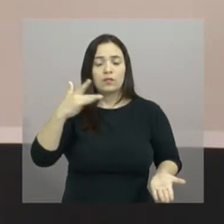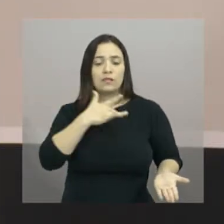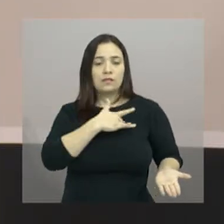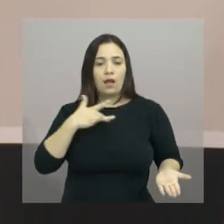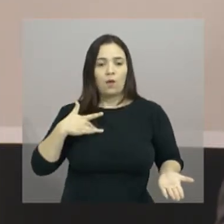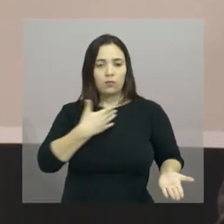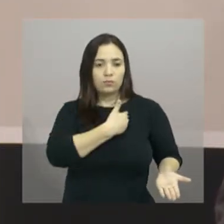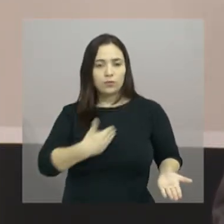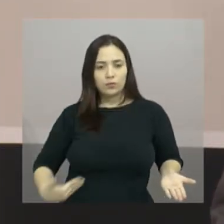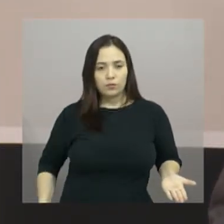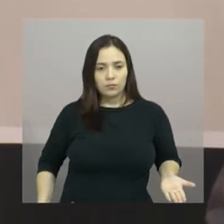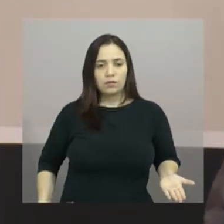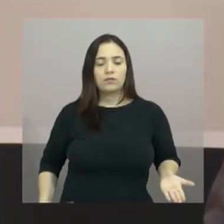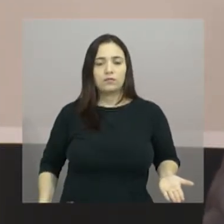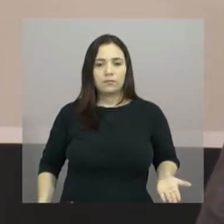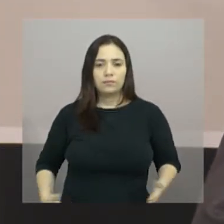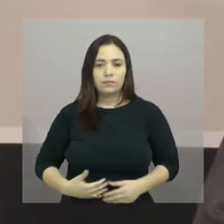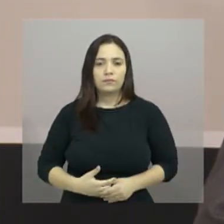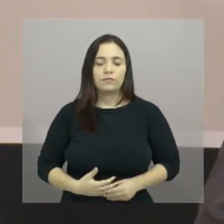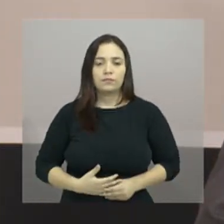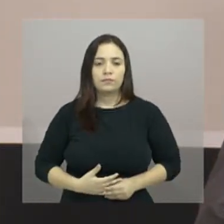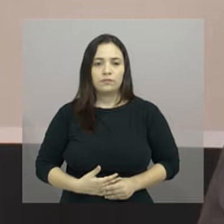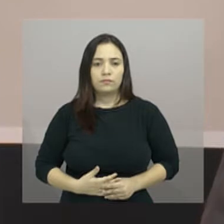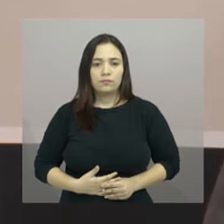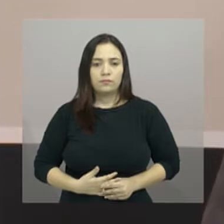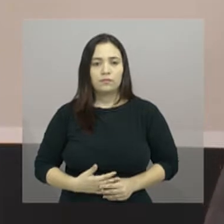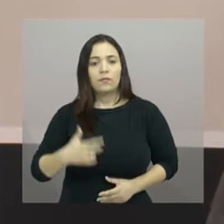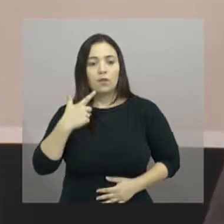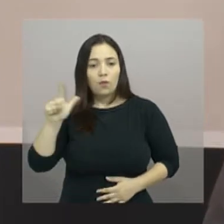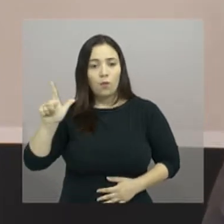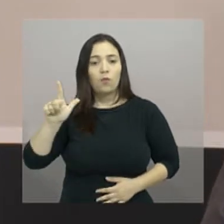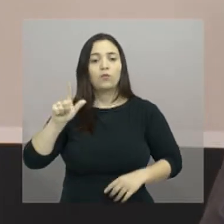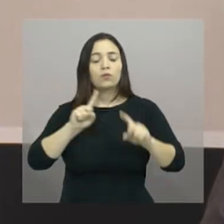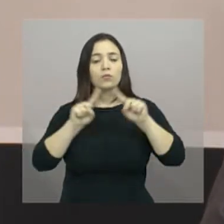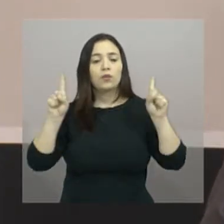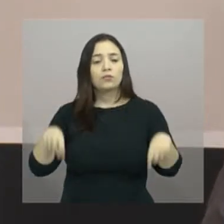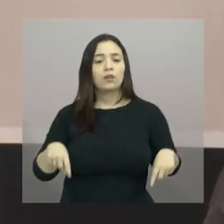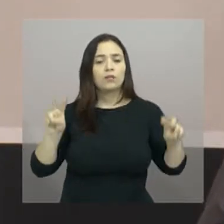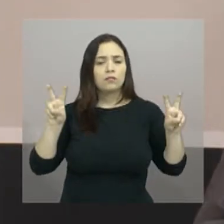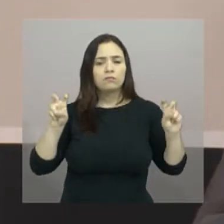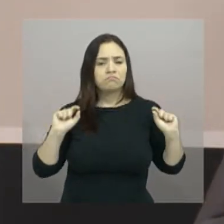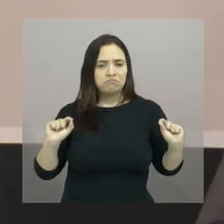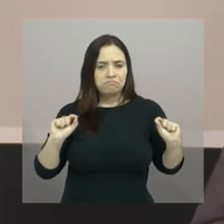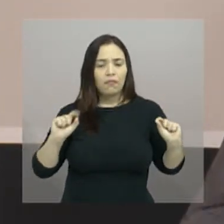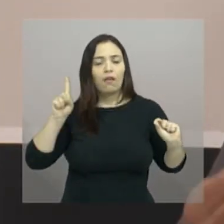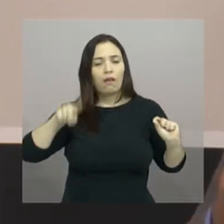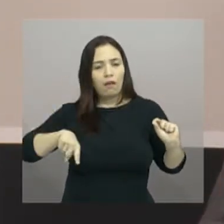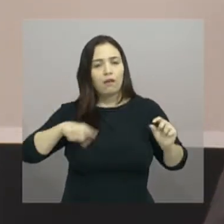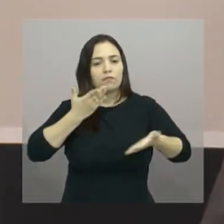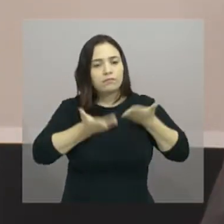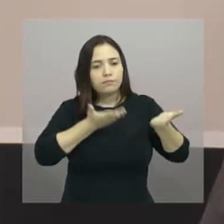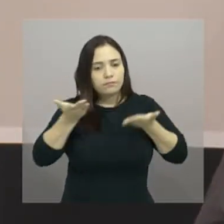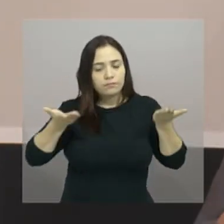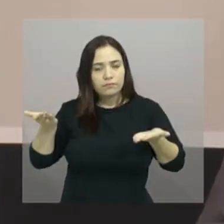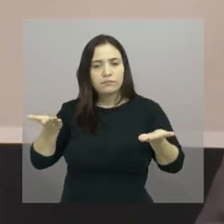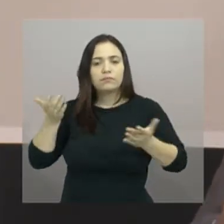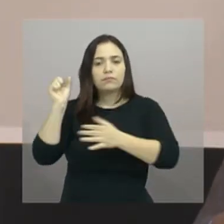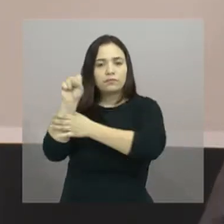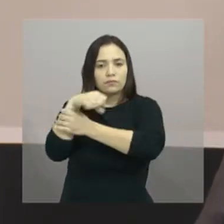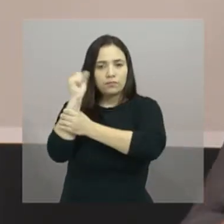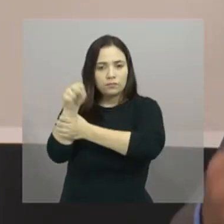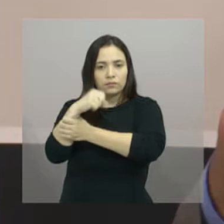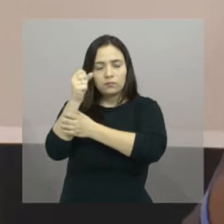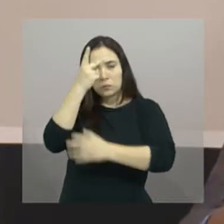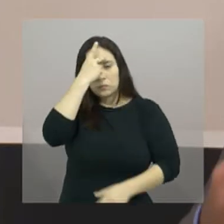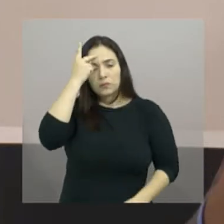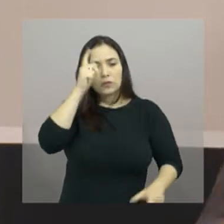pública na atenção básica. Outro projeto é que trata do tratamento, o atendimento de fisioterapia pelas